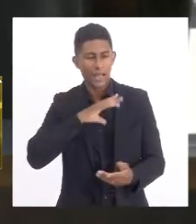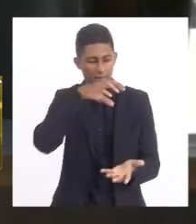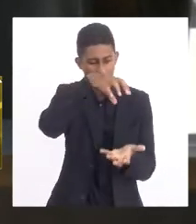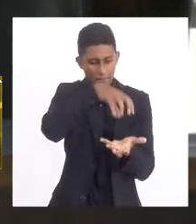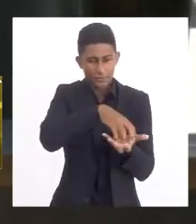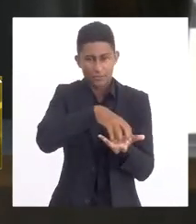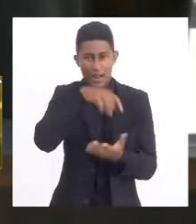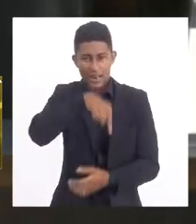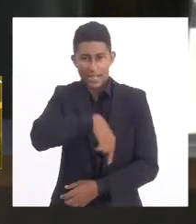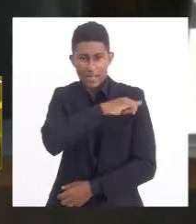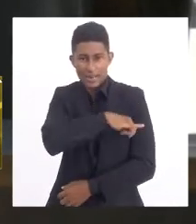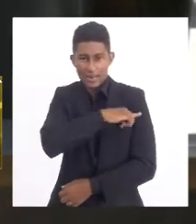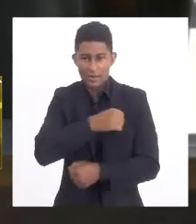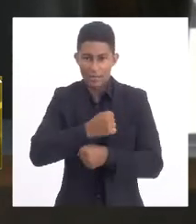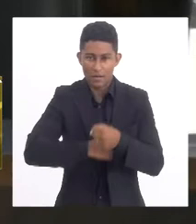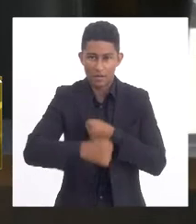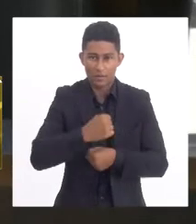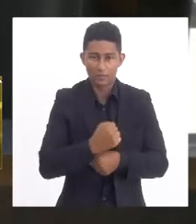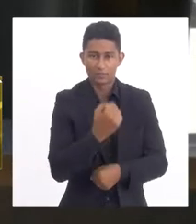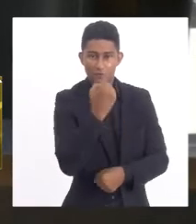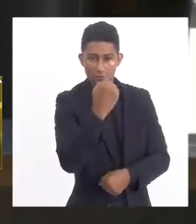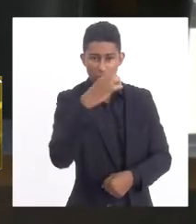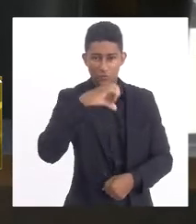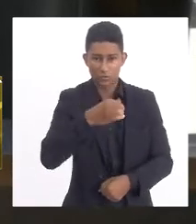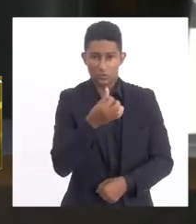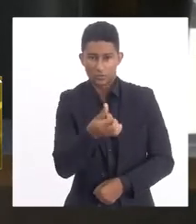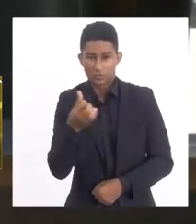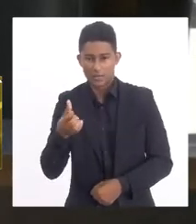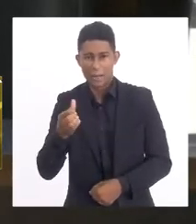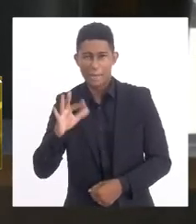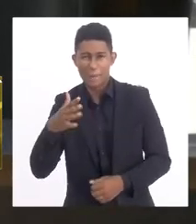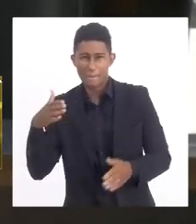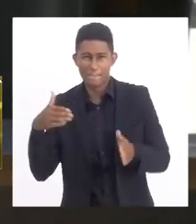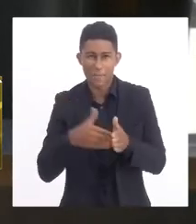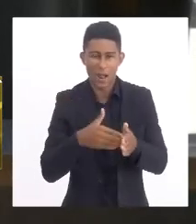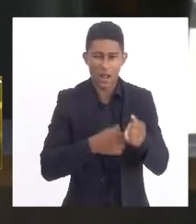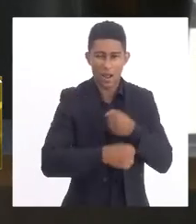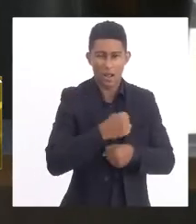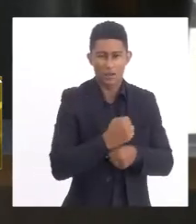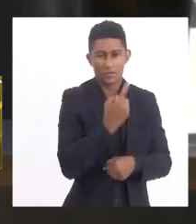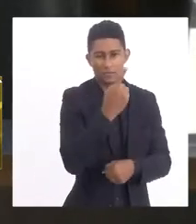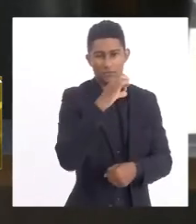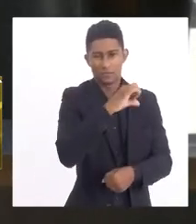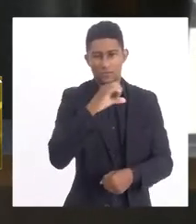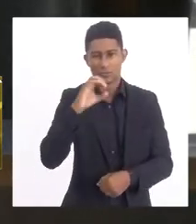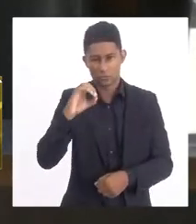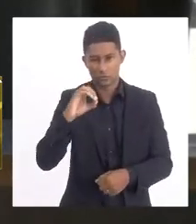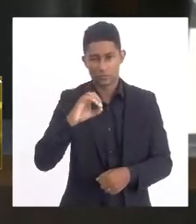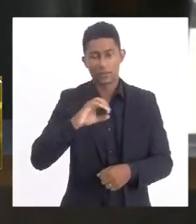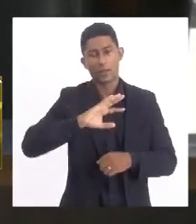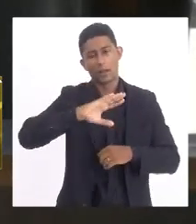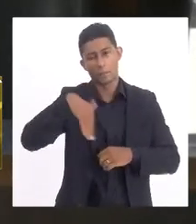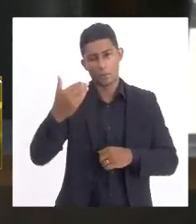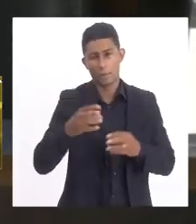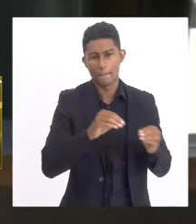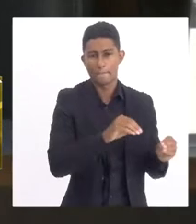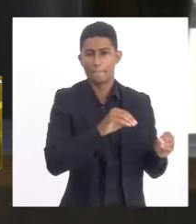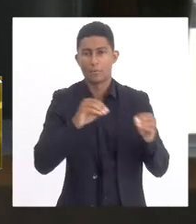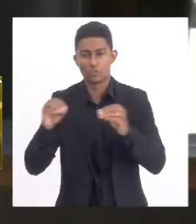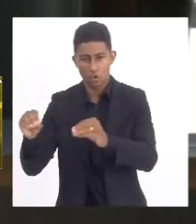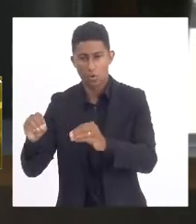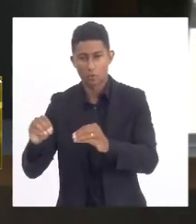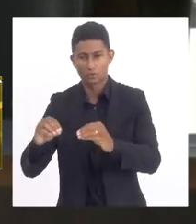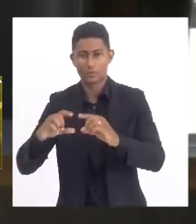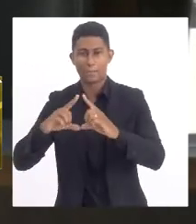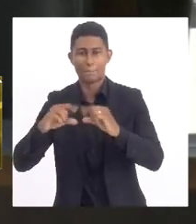em 1966 até o início dos anos 90 mesmo depois da mudança para Brasília o Rio de